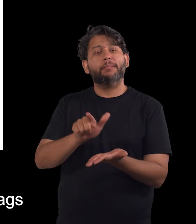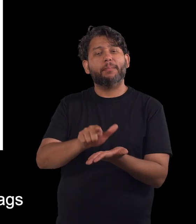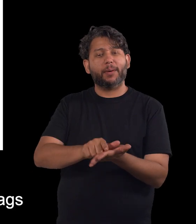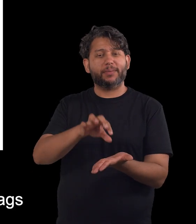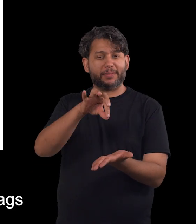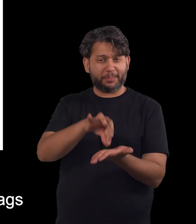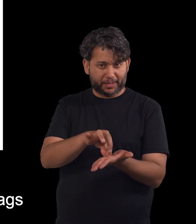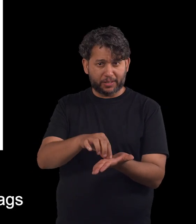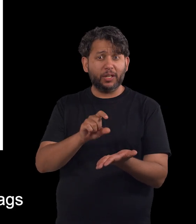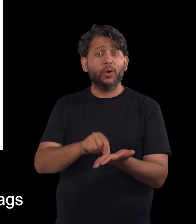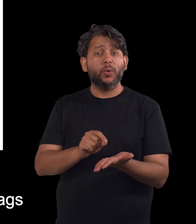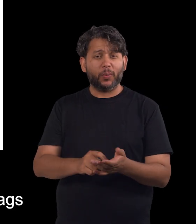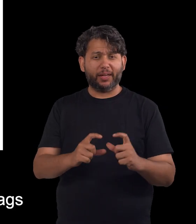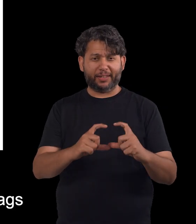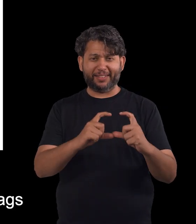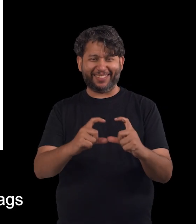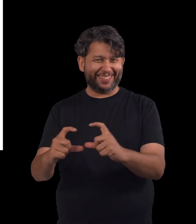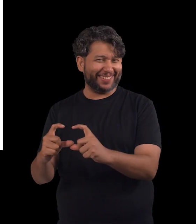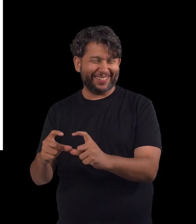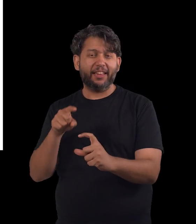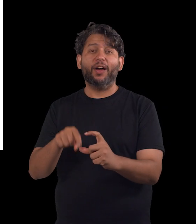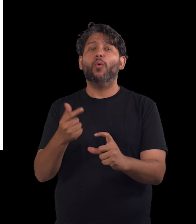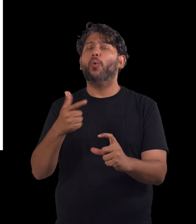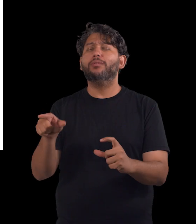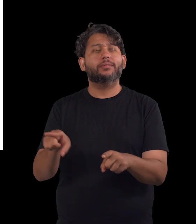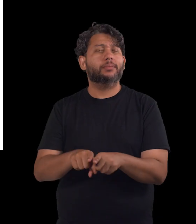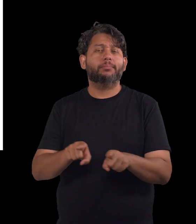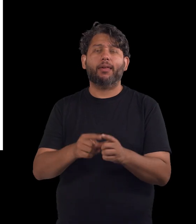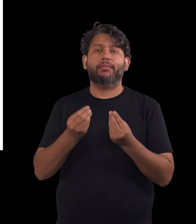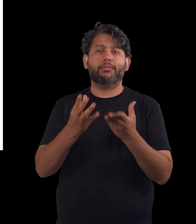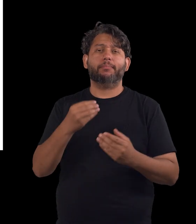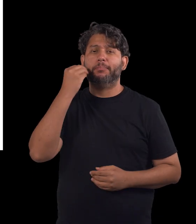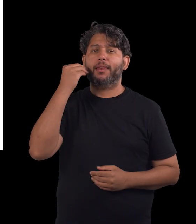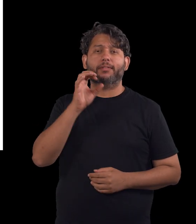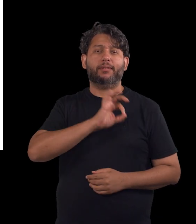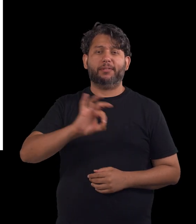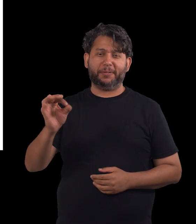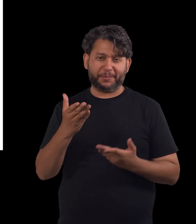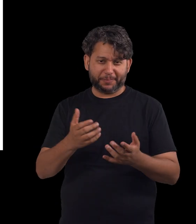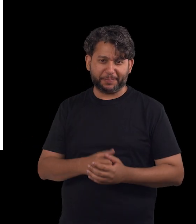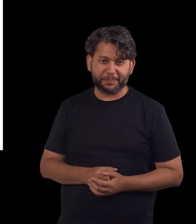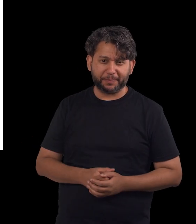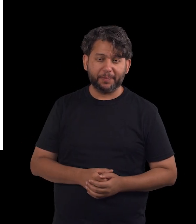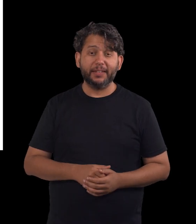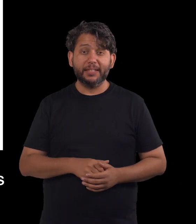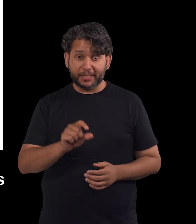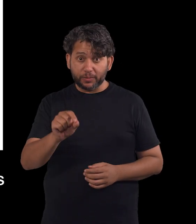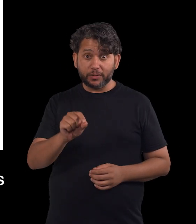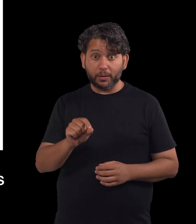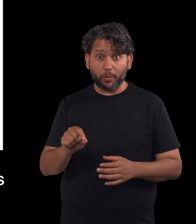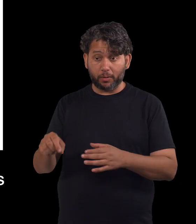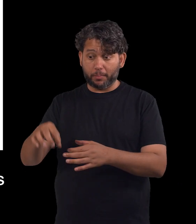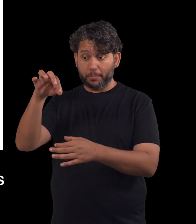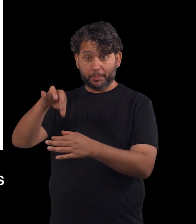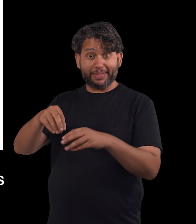O uso do papel semente no formato de tags é outro componente que torna a experiência do kit singular. Ao